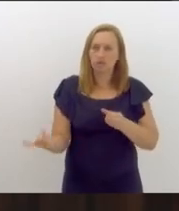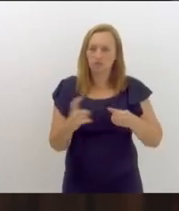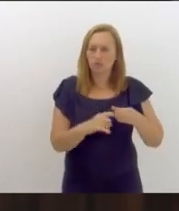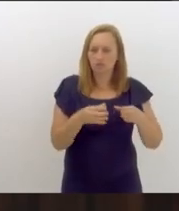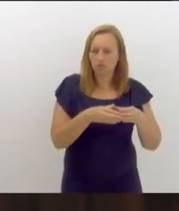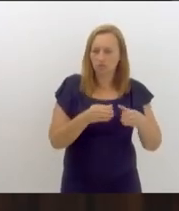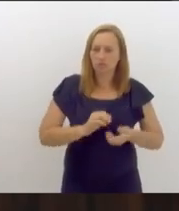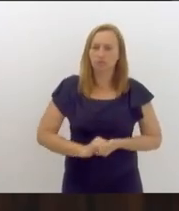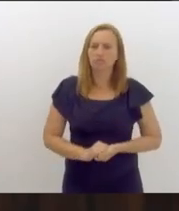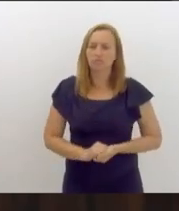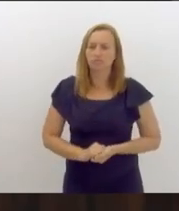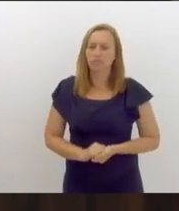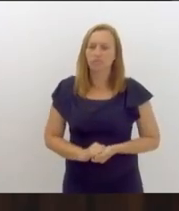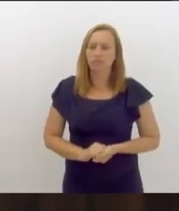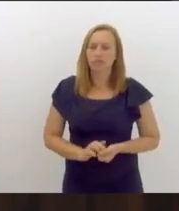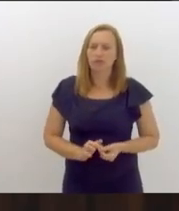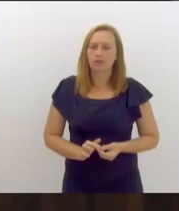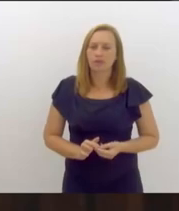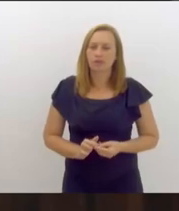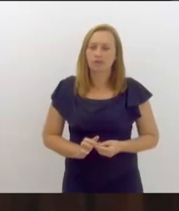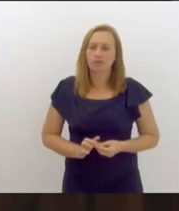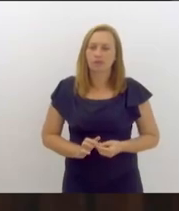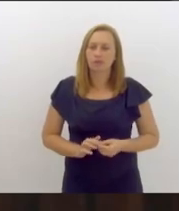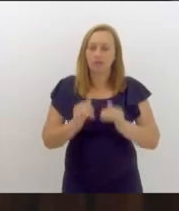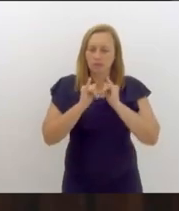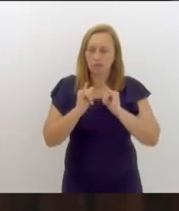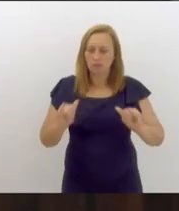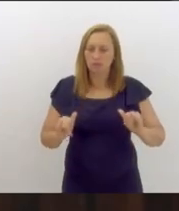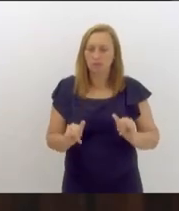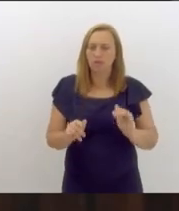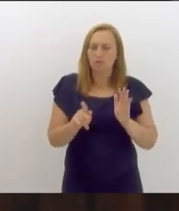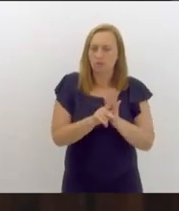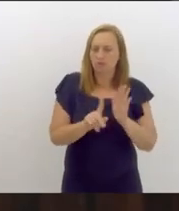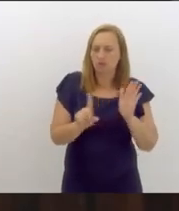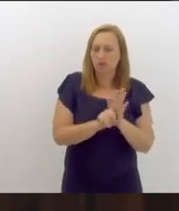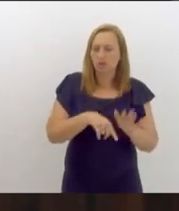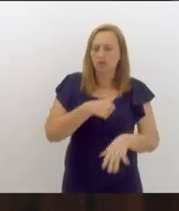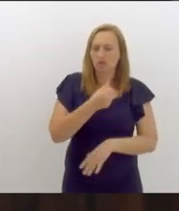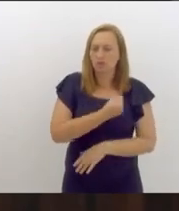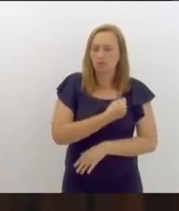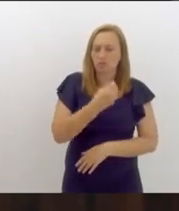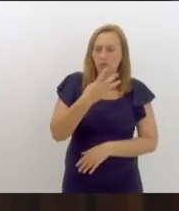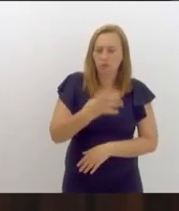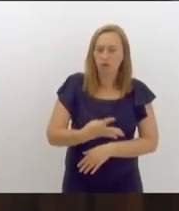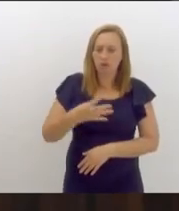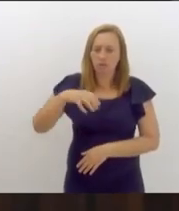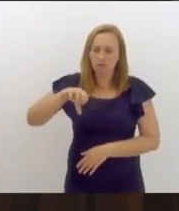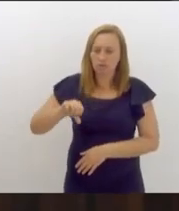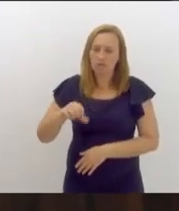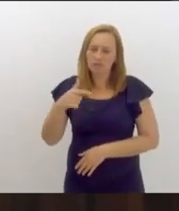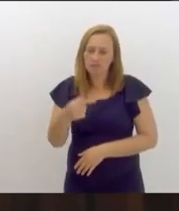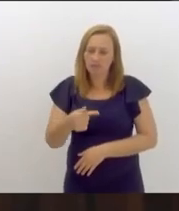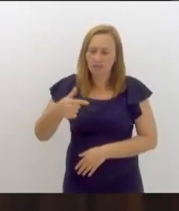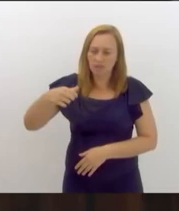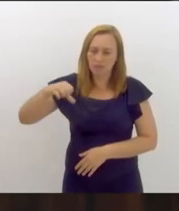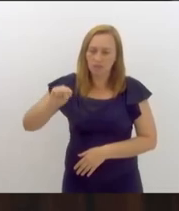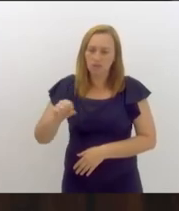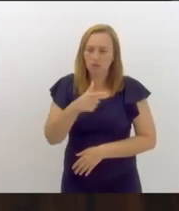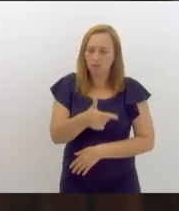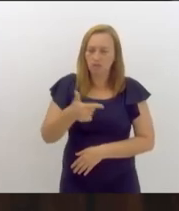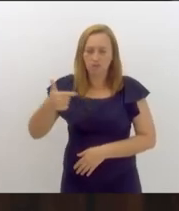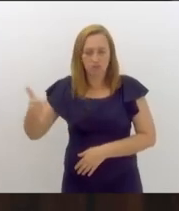retorna às comissões anuncia o projeto de lei número 4978 de 2021